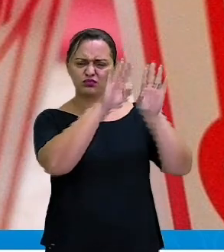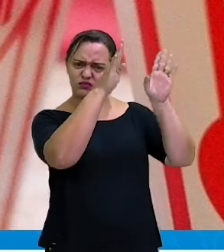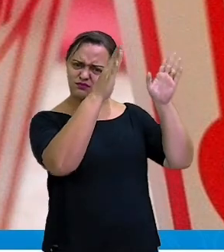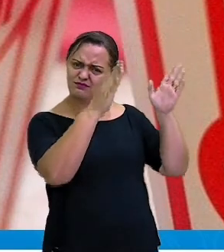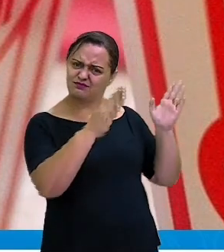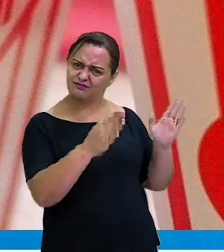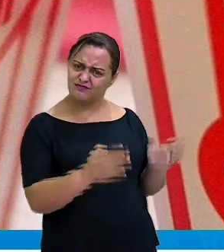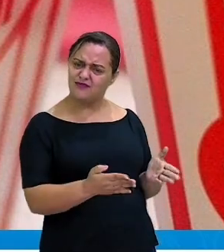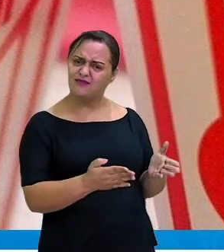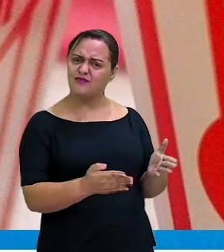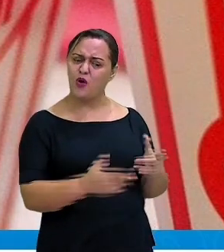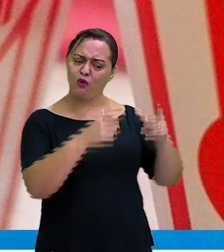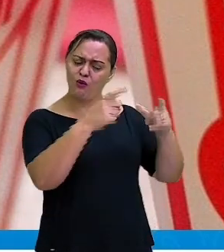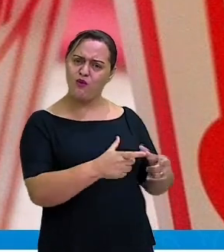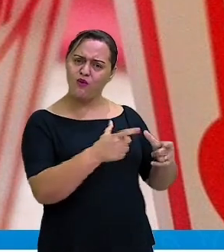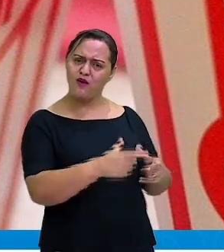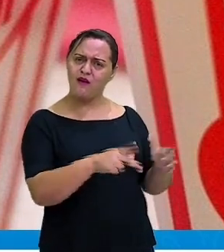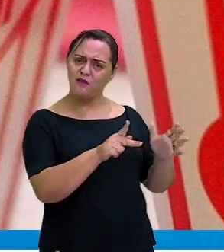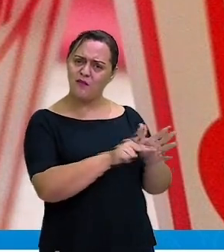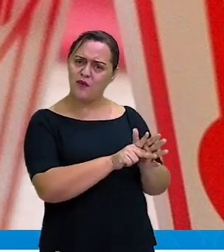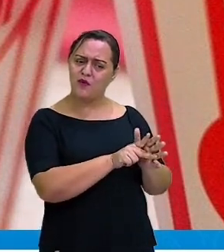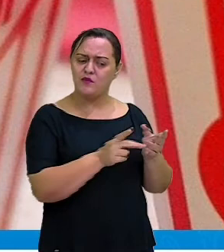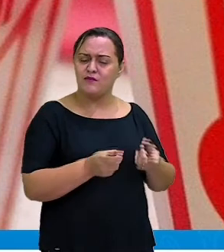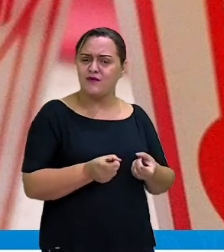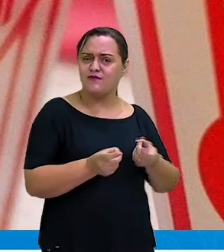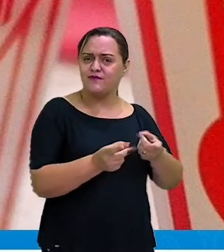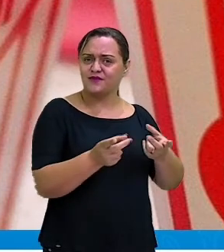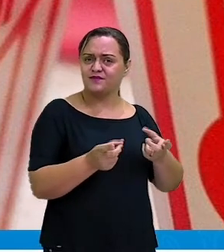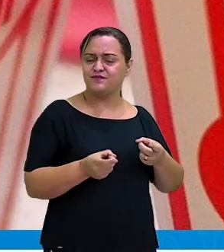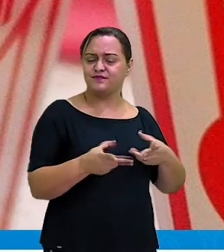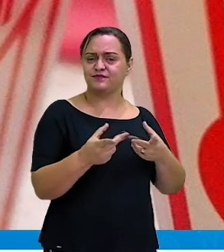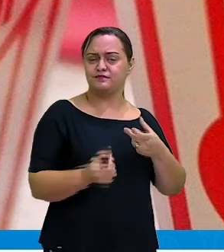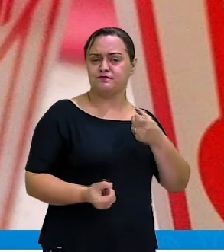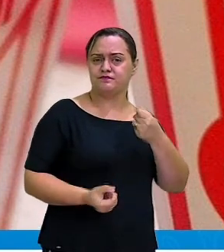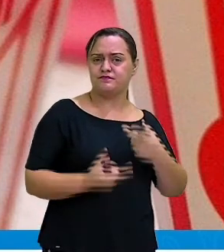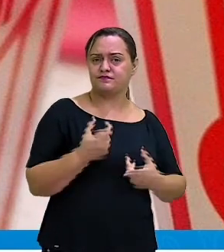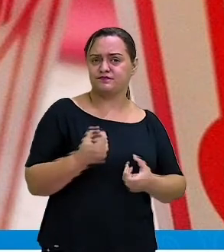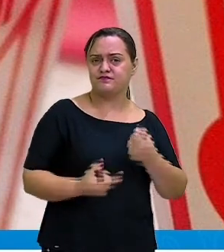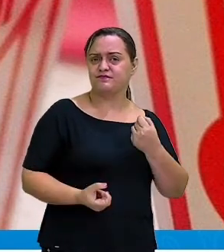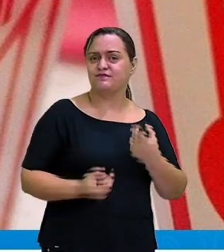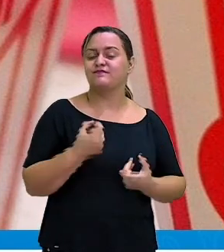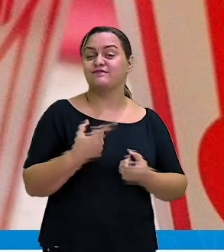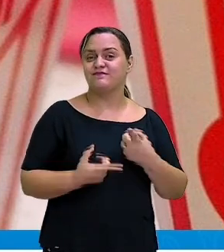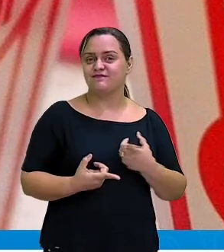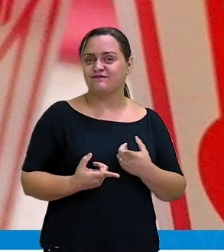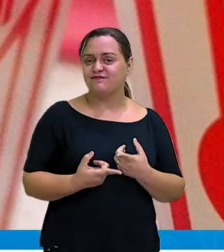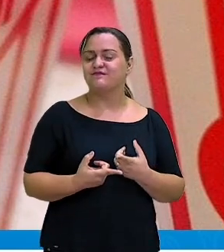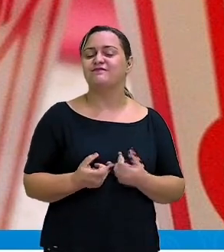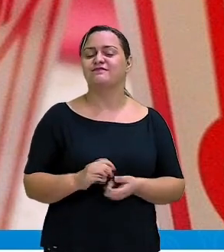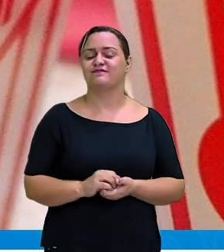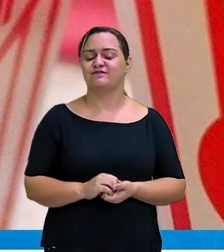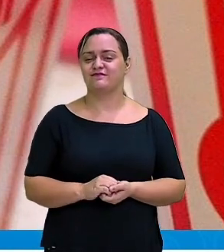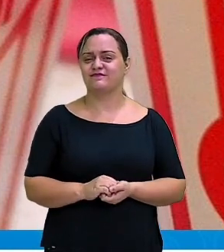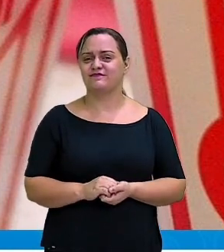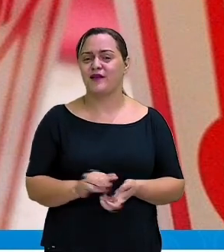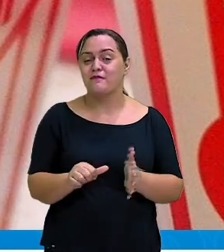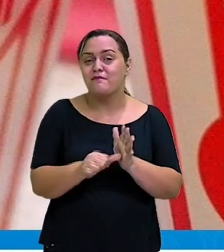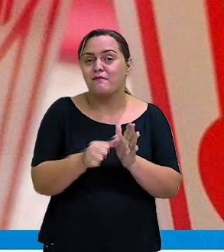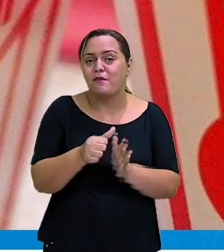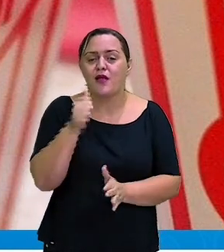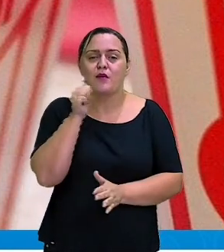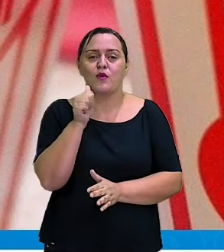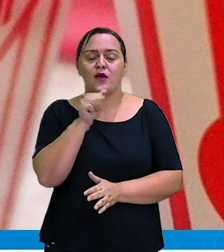para vender pipoca ali no saguão, né? Um espaço livre ali para vender pipoca. Então, Júlia foi